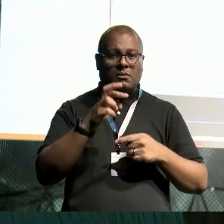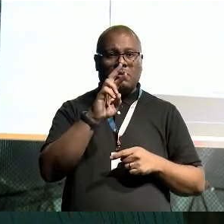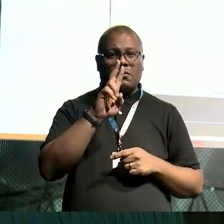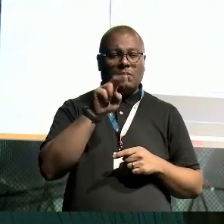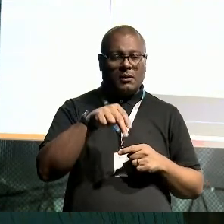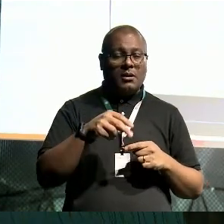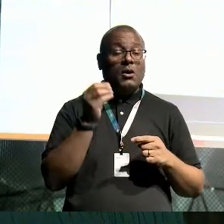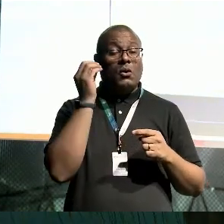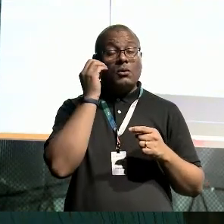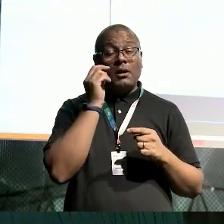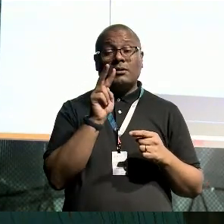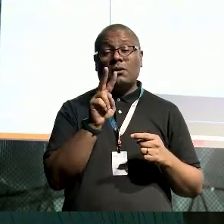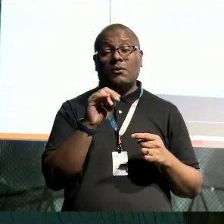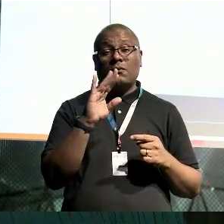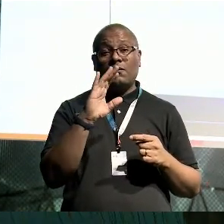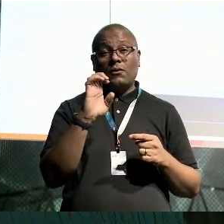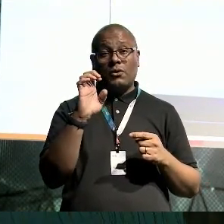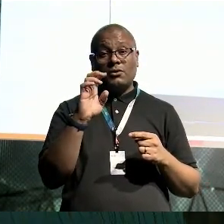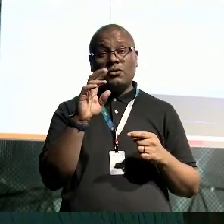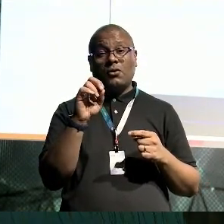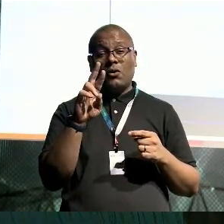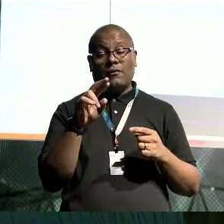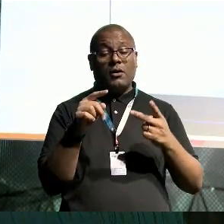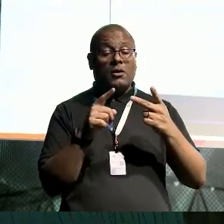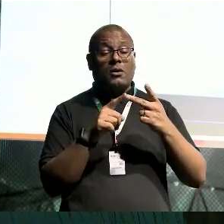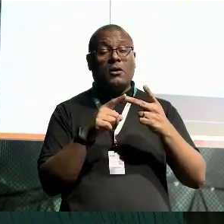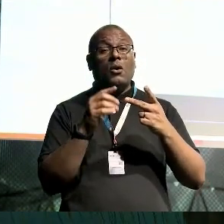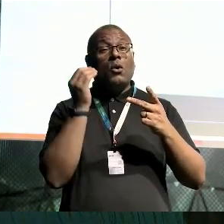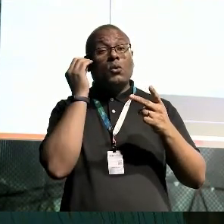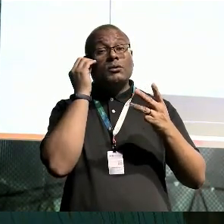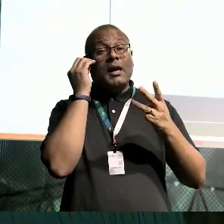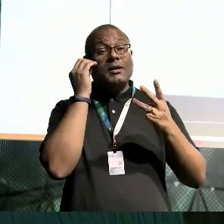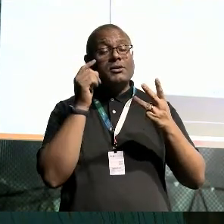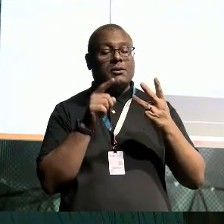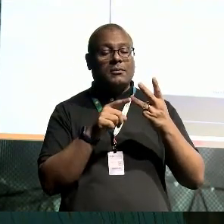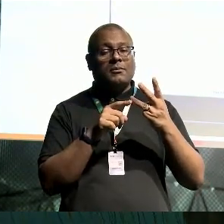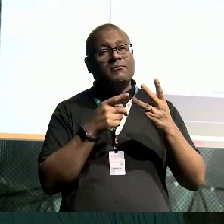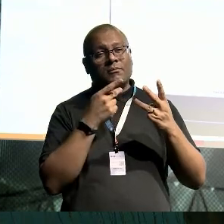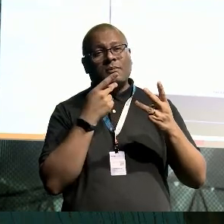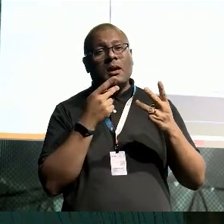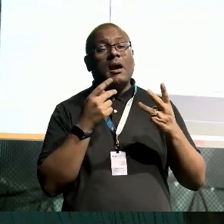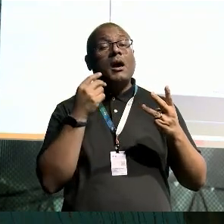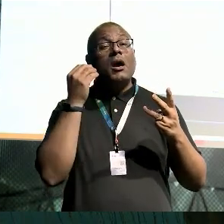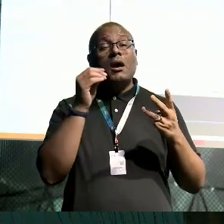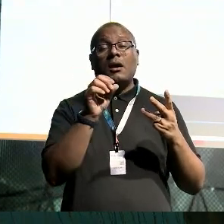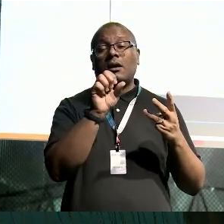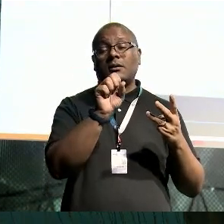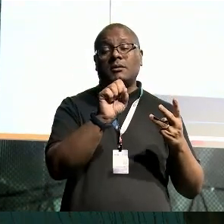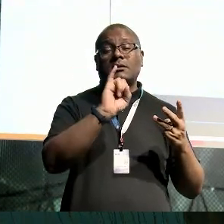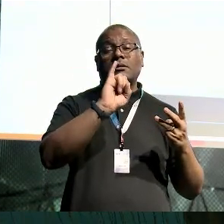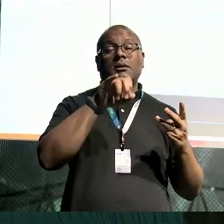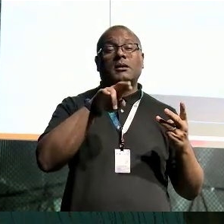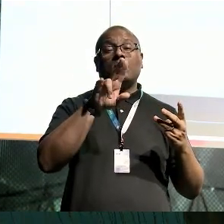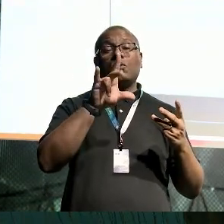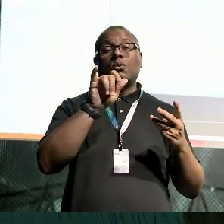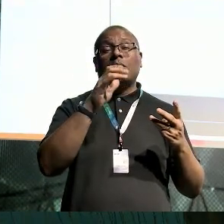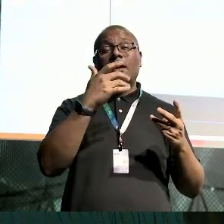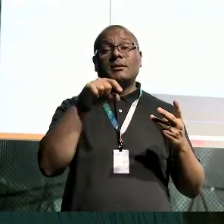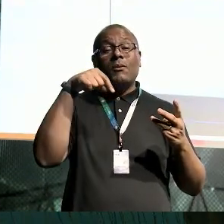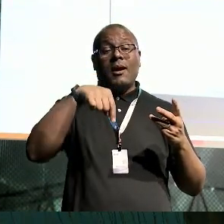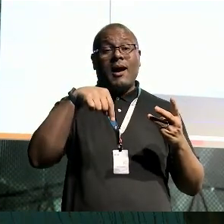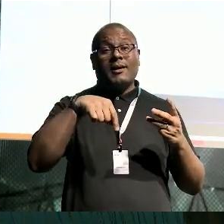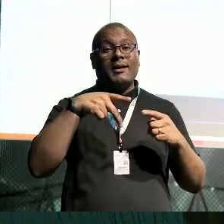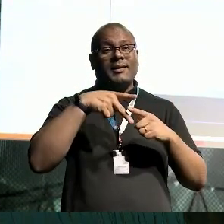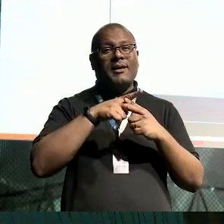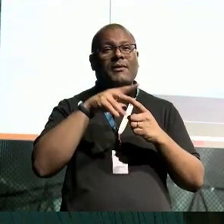VoiceOver. Agora, a gente vai fazer um teste que ele permite simulações, não é um teste, na verdade, são simulações que a gente vai fazer aqui dentro